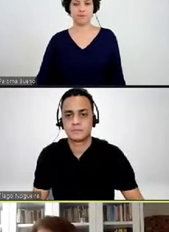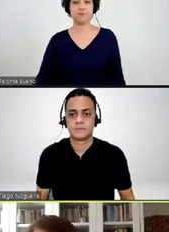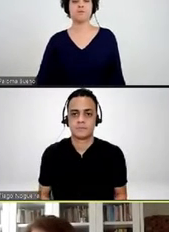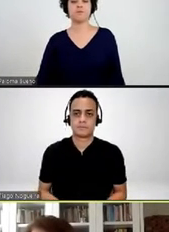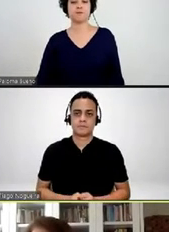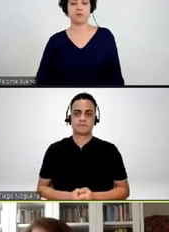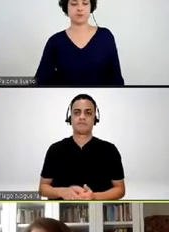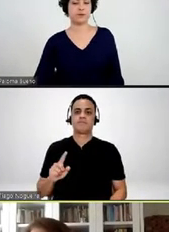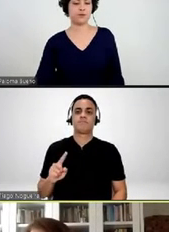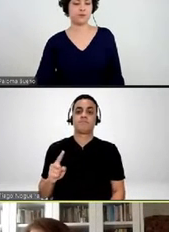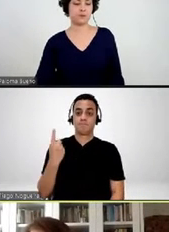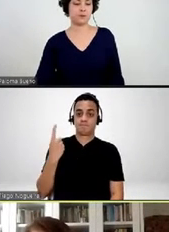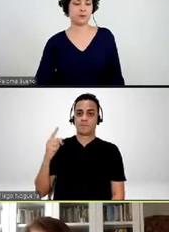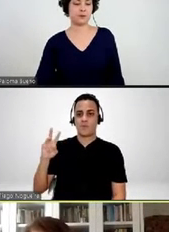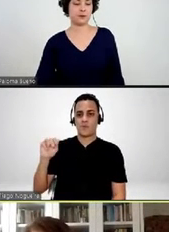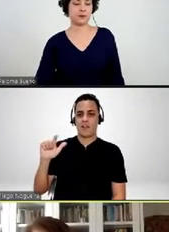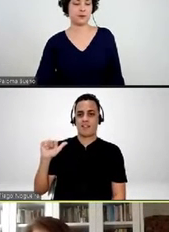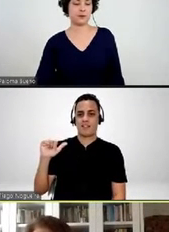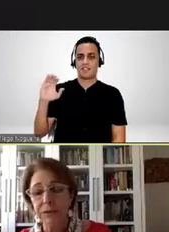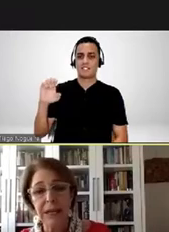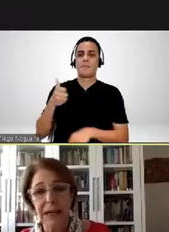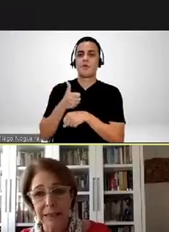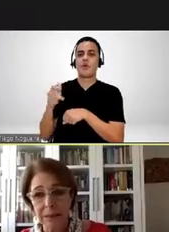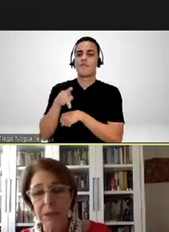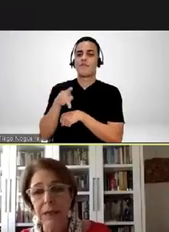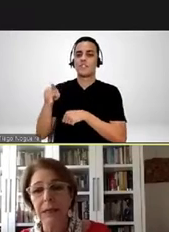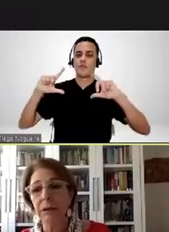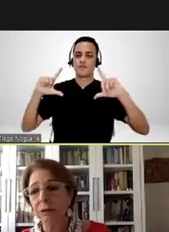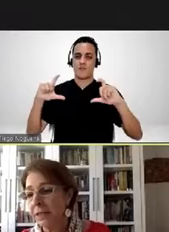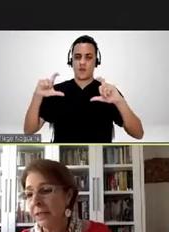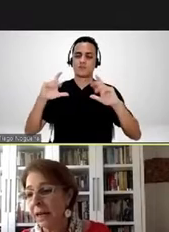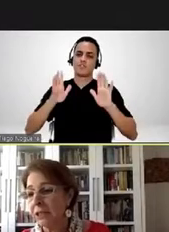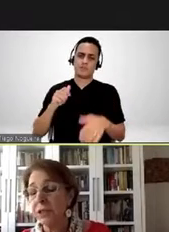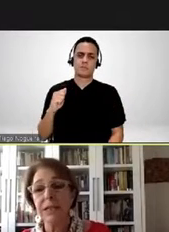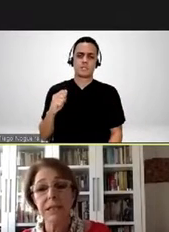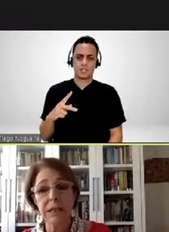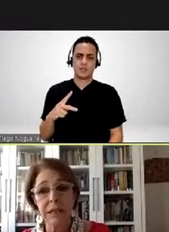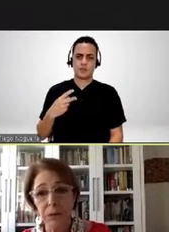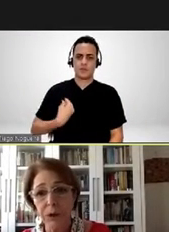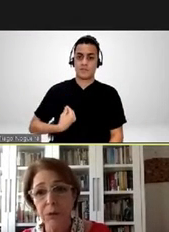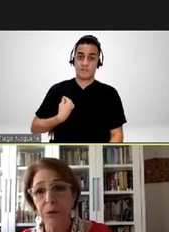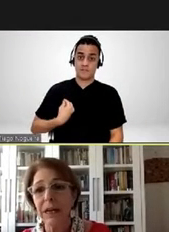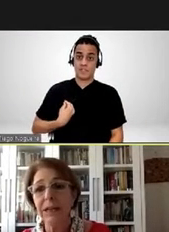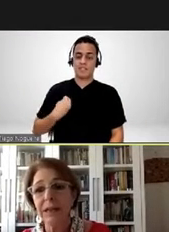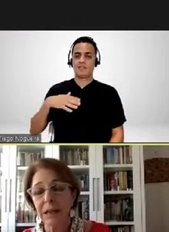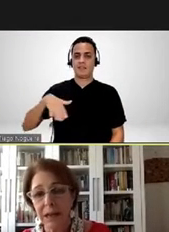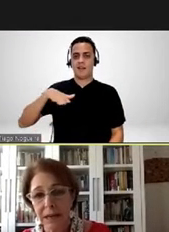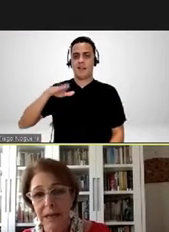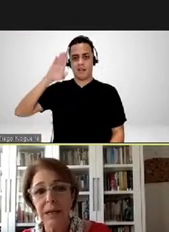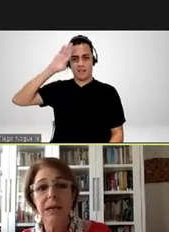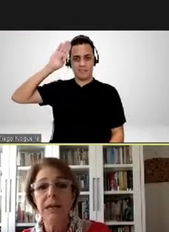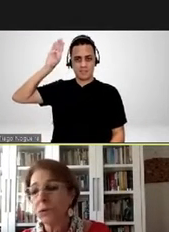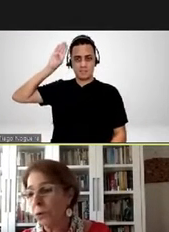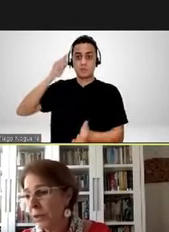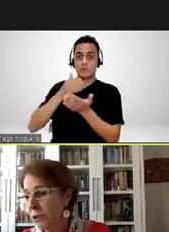já está aposentado, entrou com sua vida acadêmica na universidade em 68, quando ainda